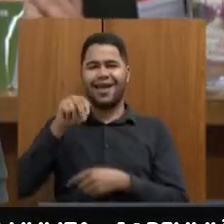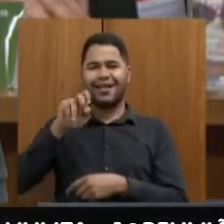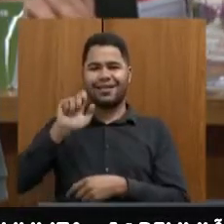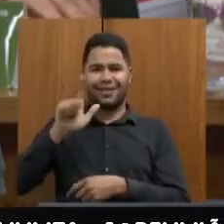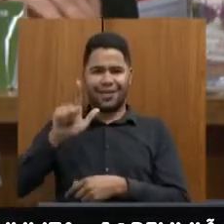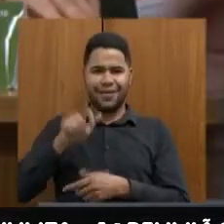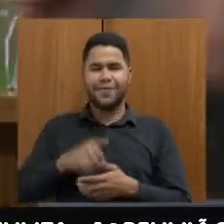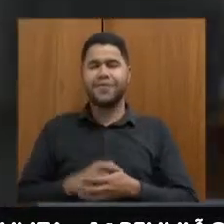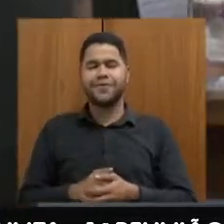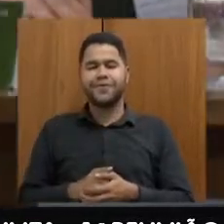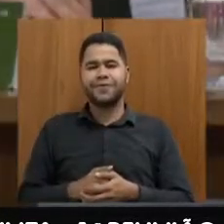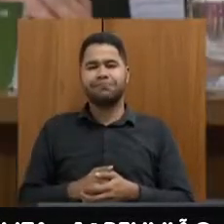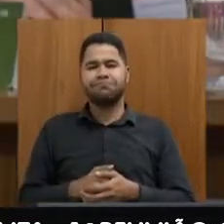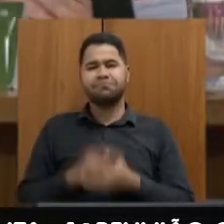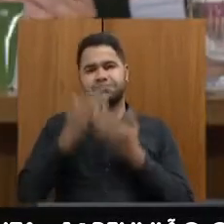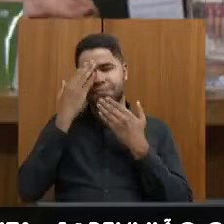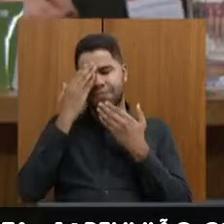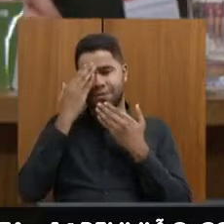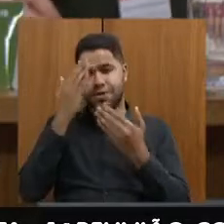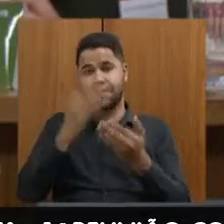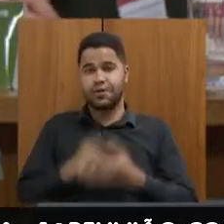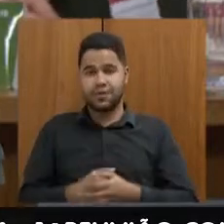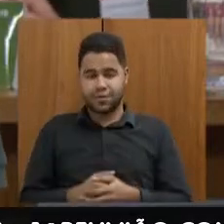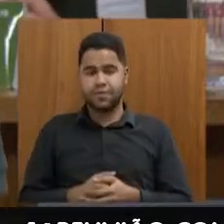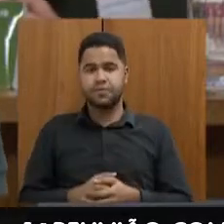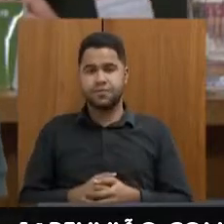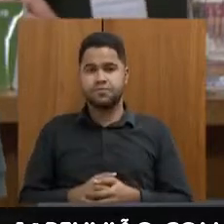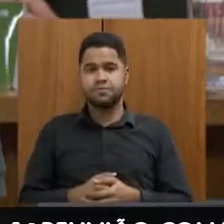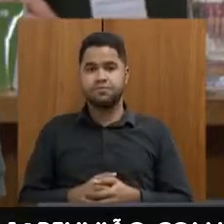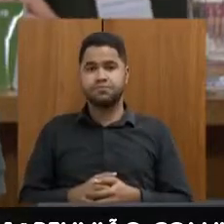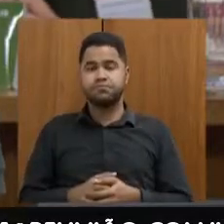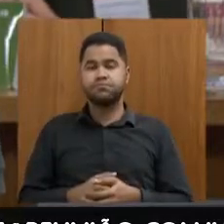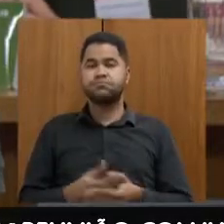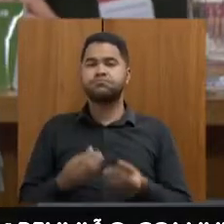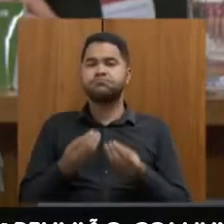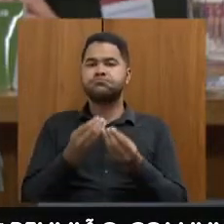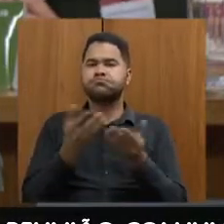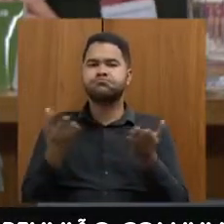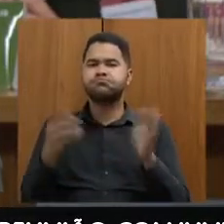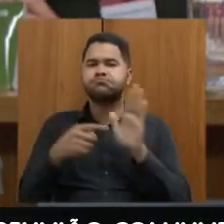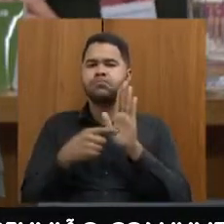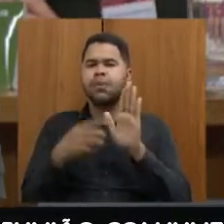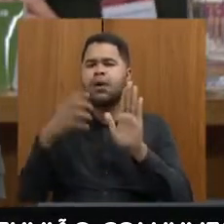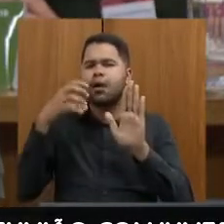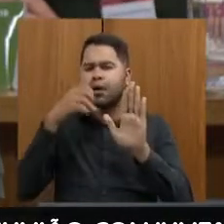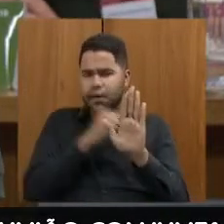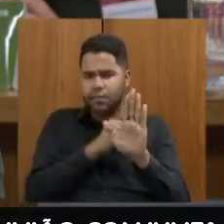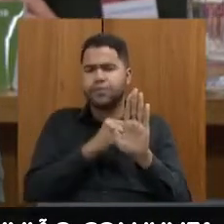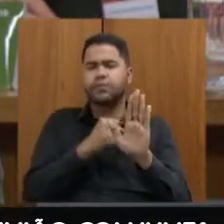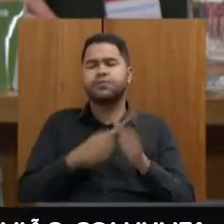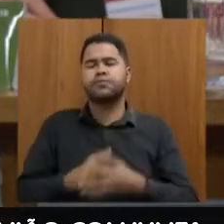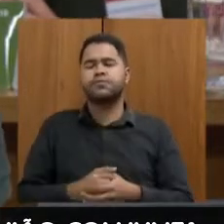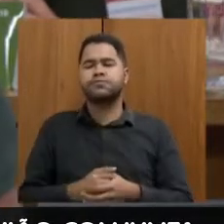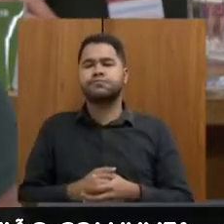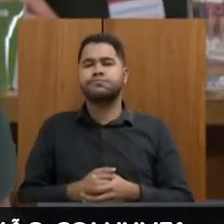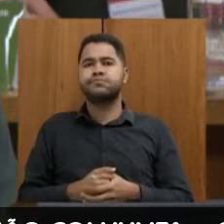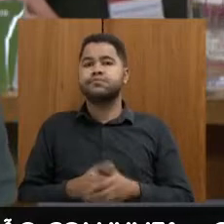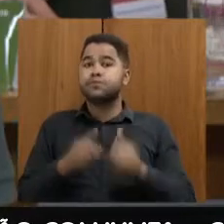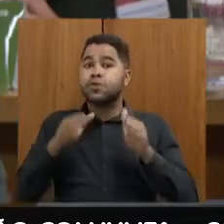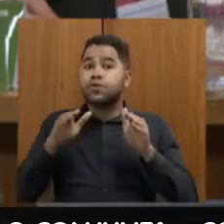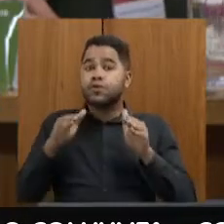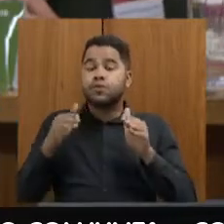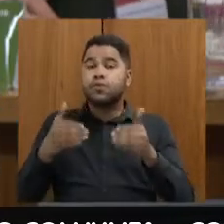então muito obrigado Presidente eu trouxe aqui Uma Breve apresentação o que está